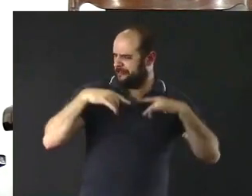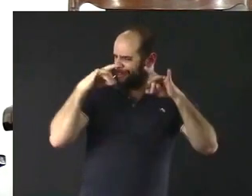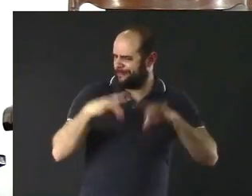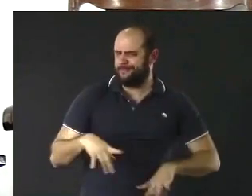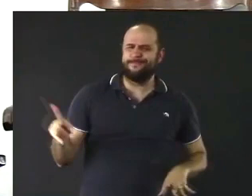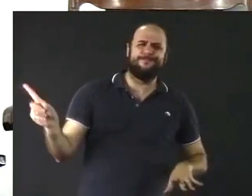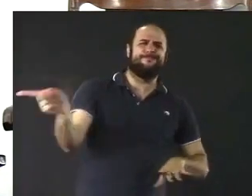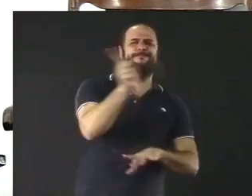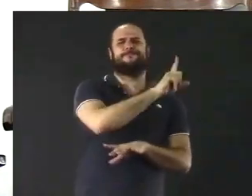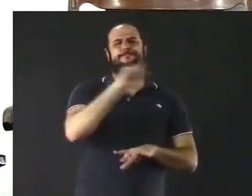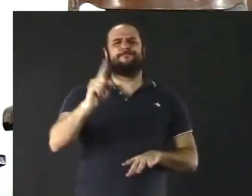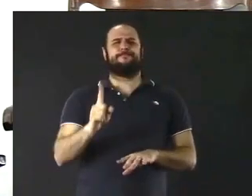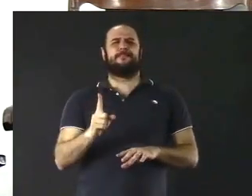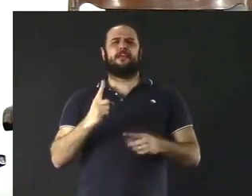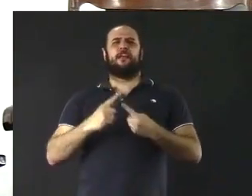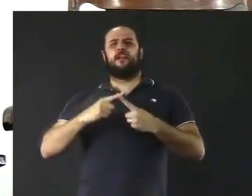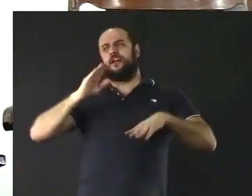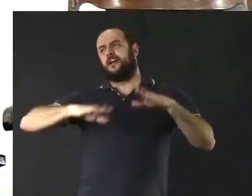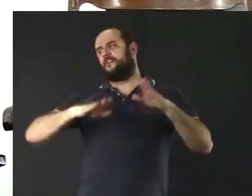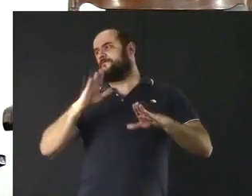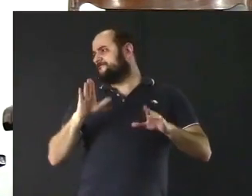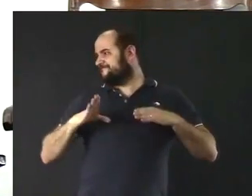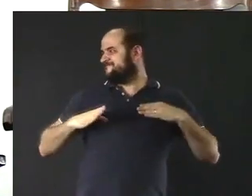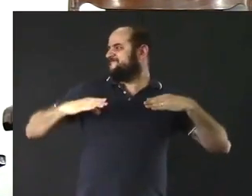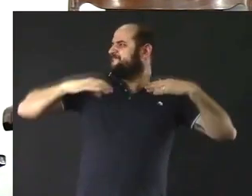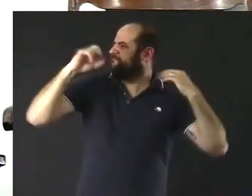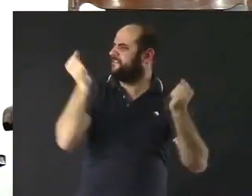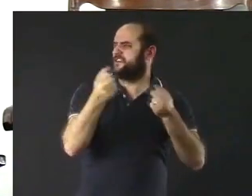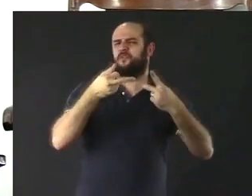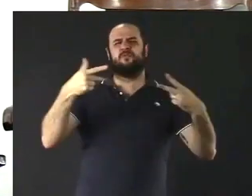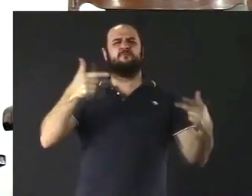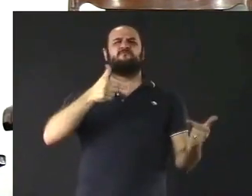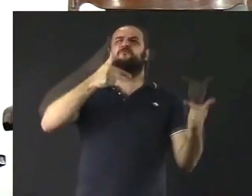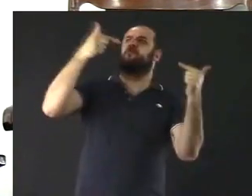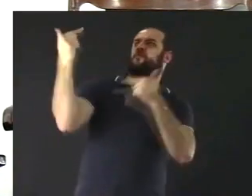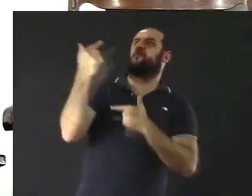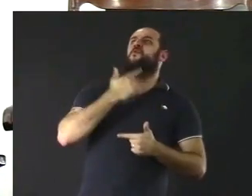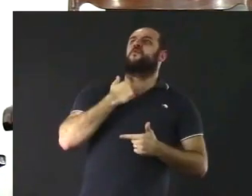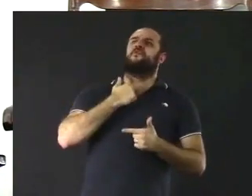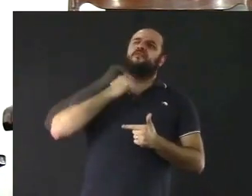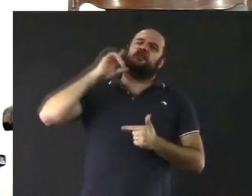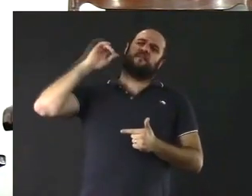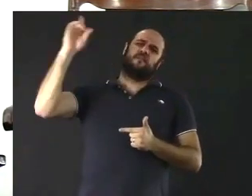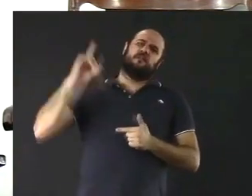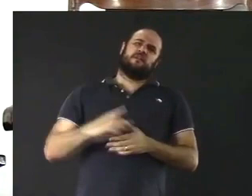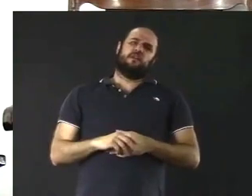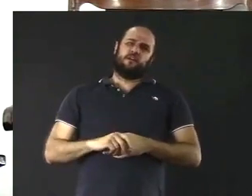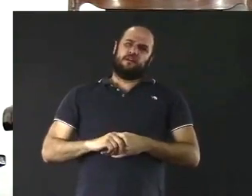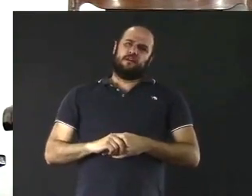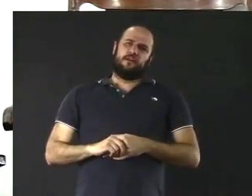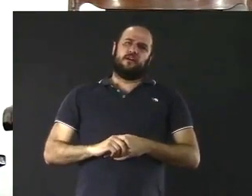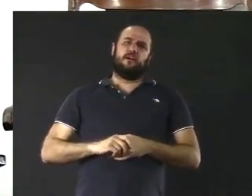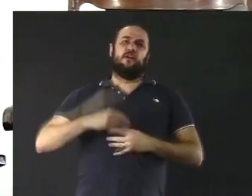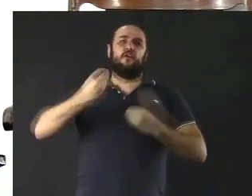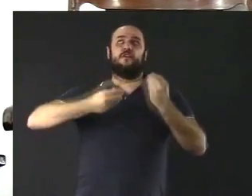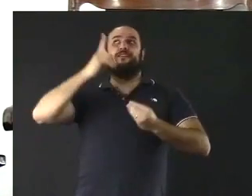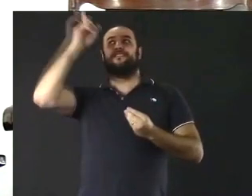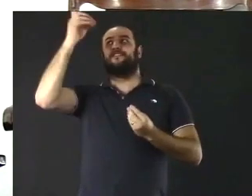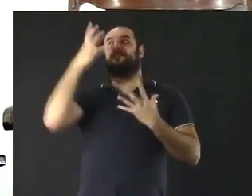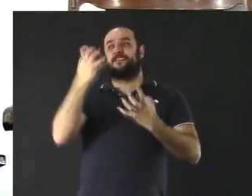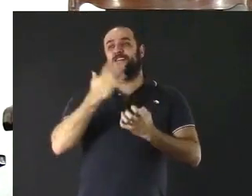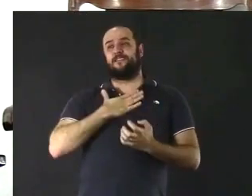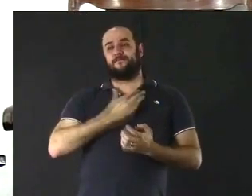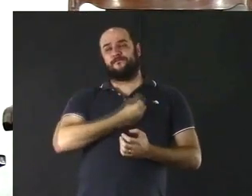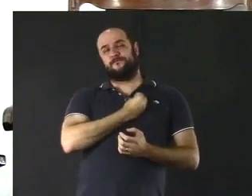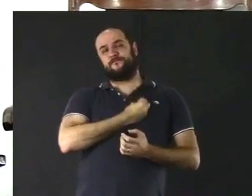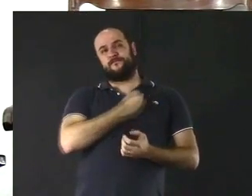a reações tão contrárias àquilo que Deus quer que eu seja, da forma como Ele quer que eu viva.